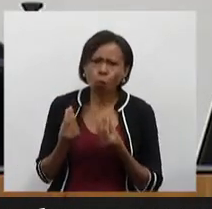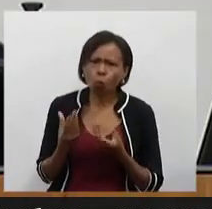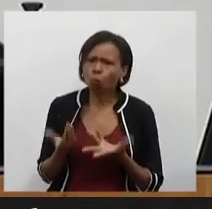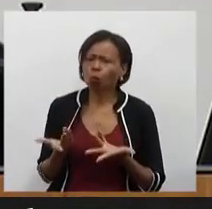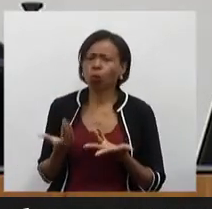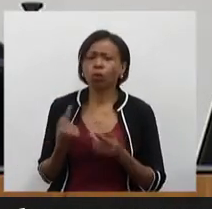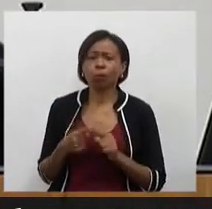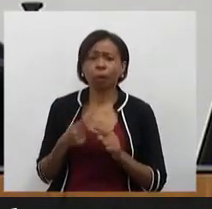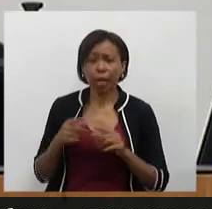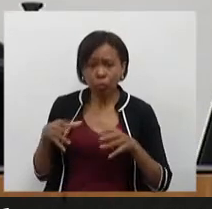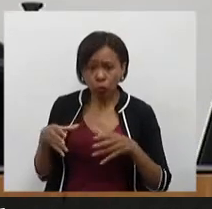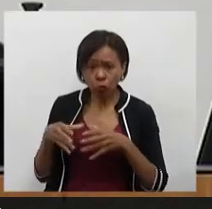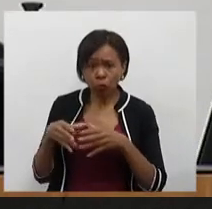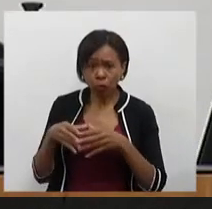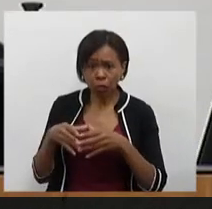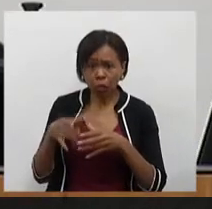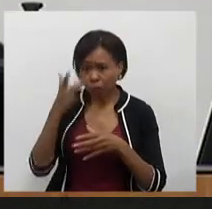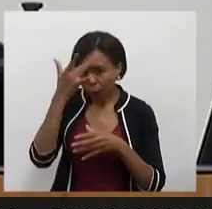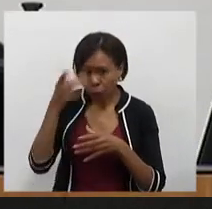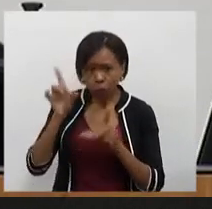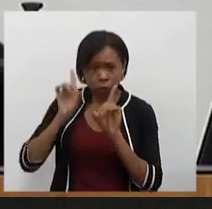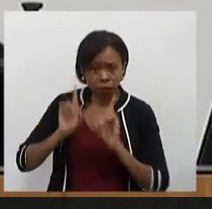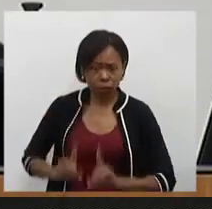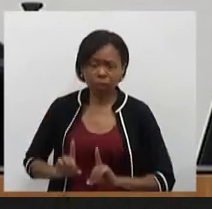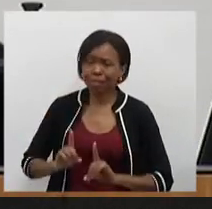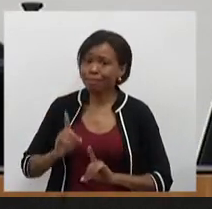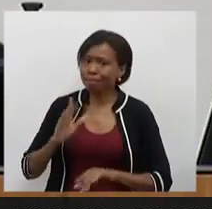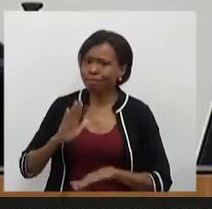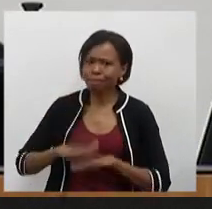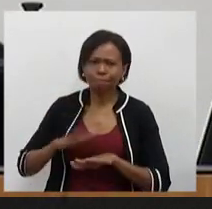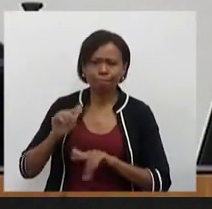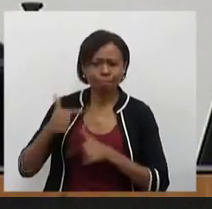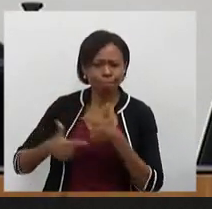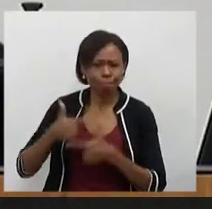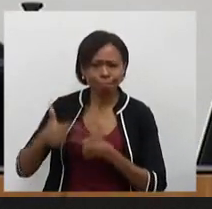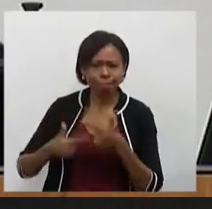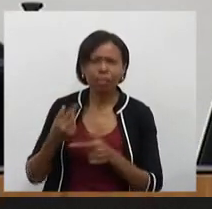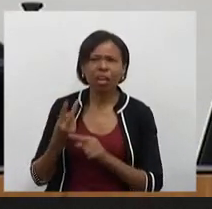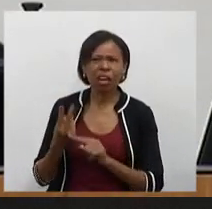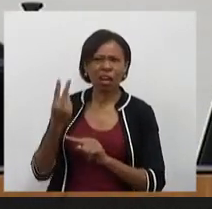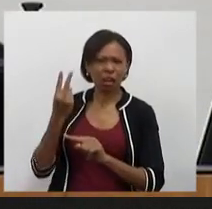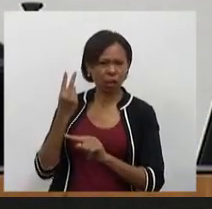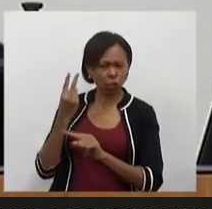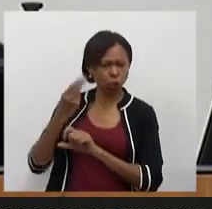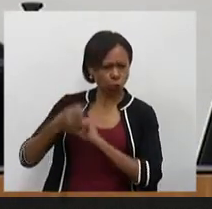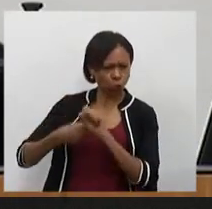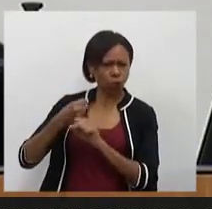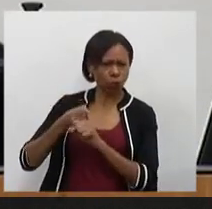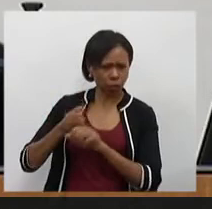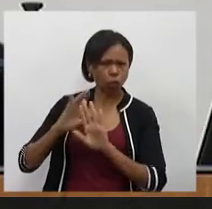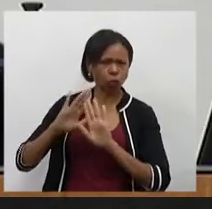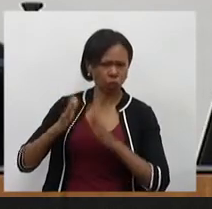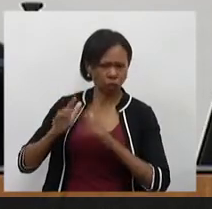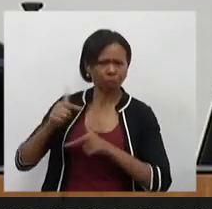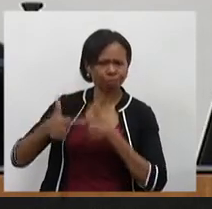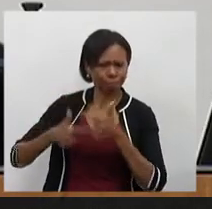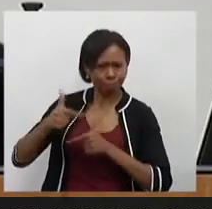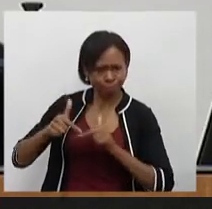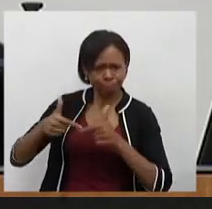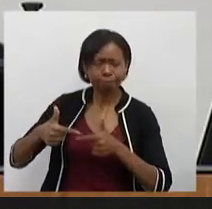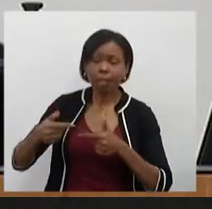uma das mais atuantes dessa casa, como fizemos, né, no primeiro biênio, nos 2 anos anteriores, vamos fazer